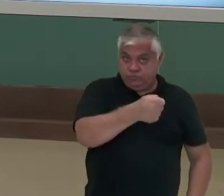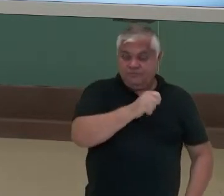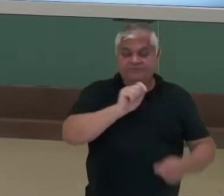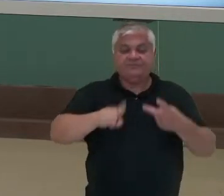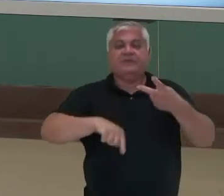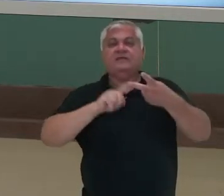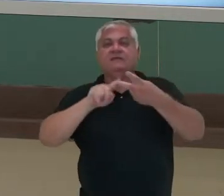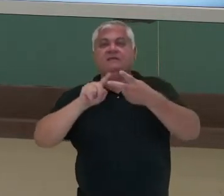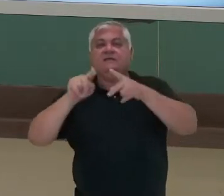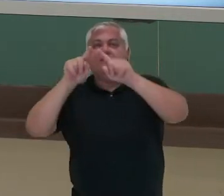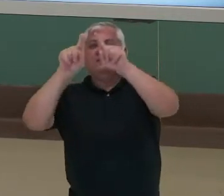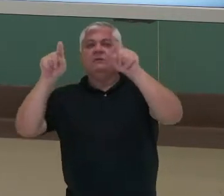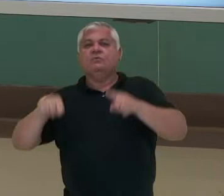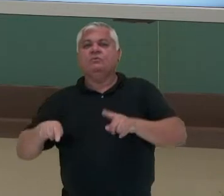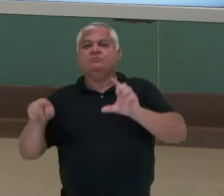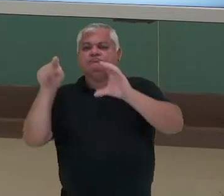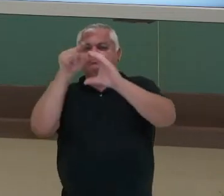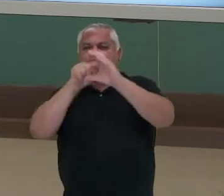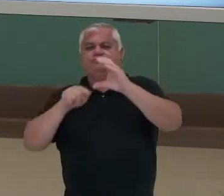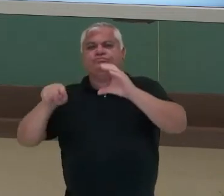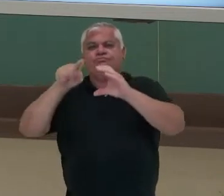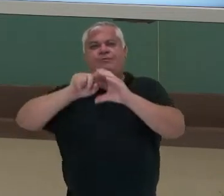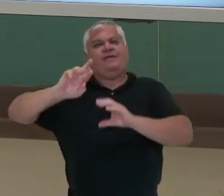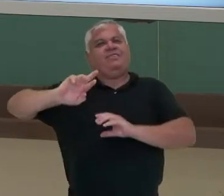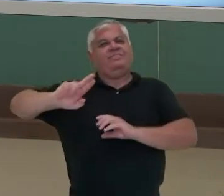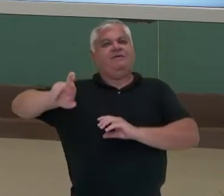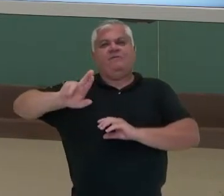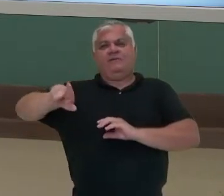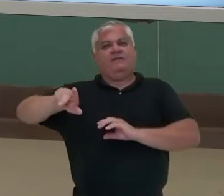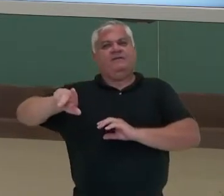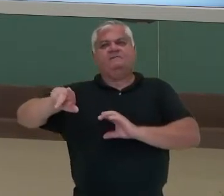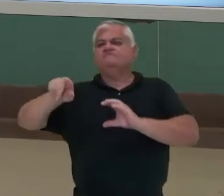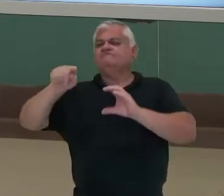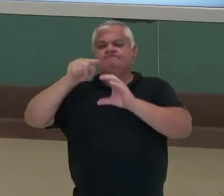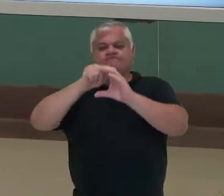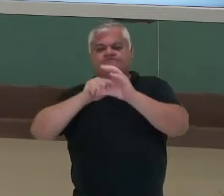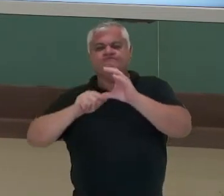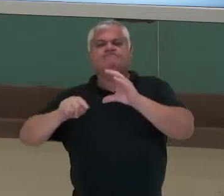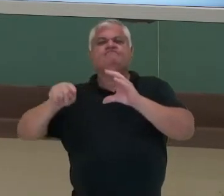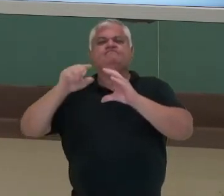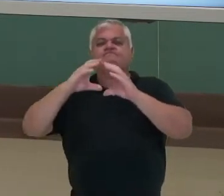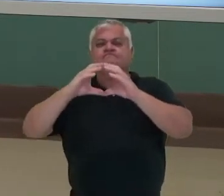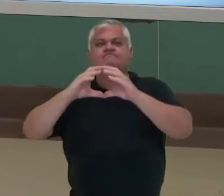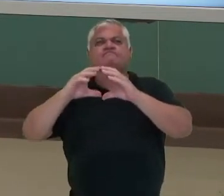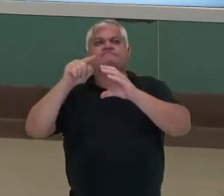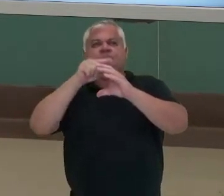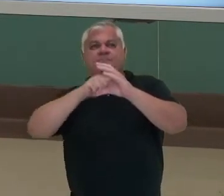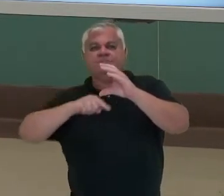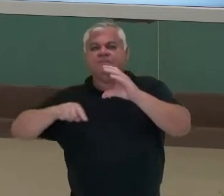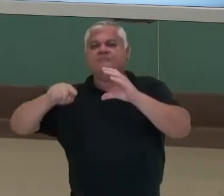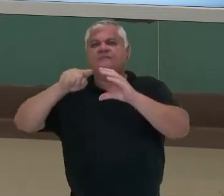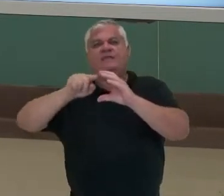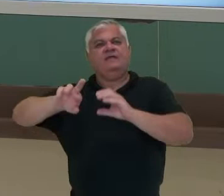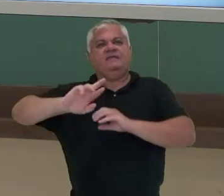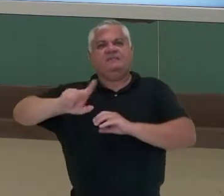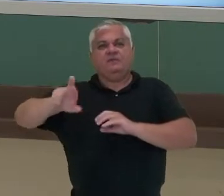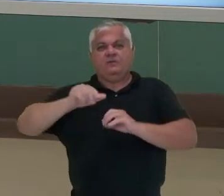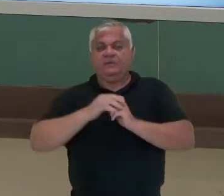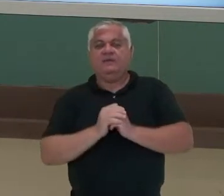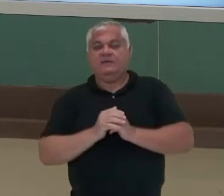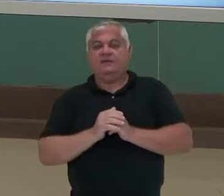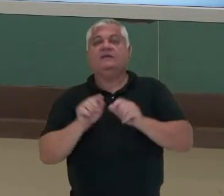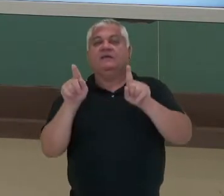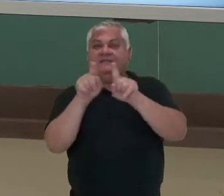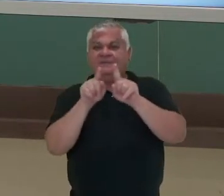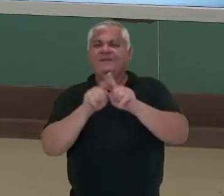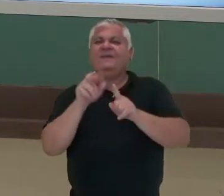dizer lado, né? Aqui a sua periferia são curvas, né? Então são não polígonos. Mesmo